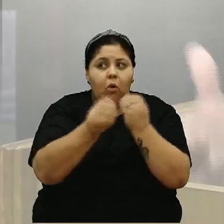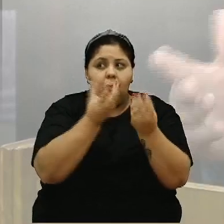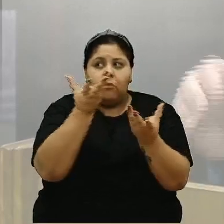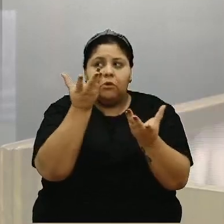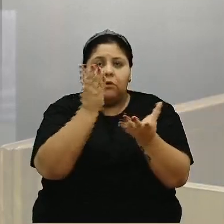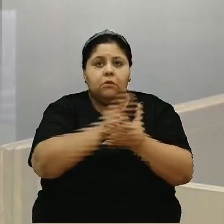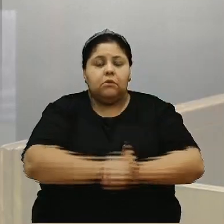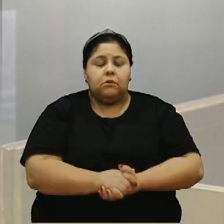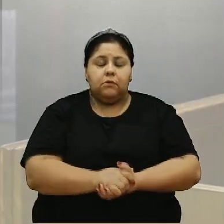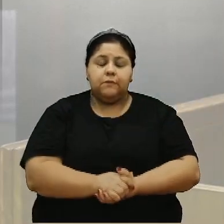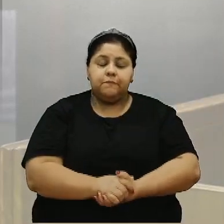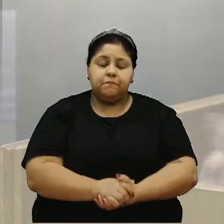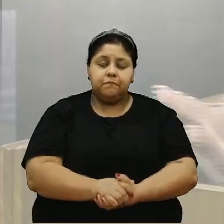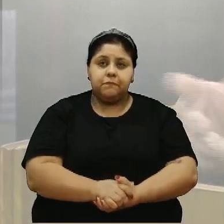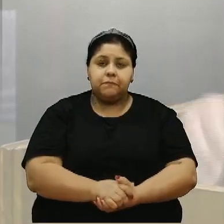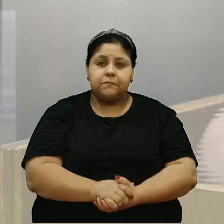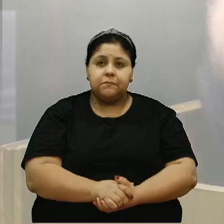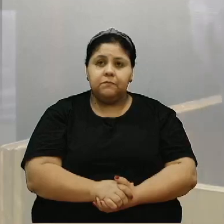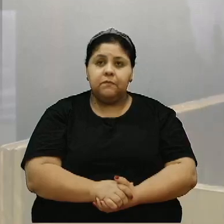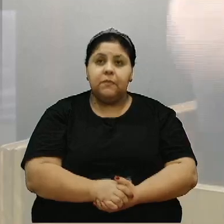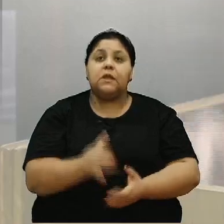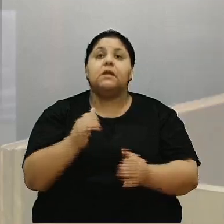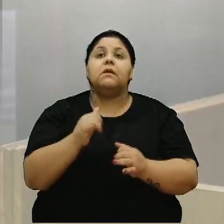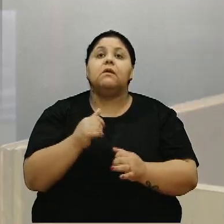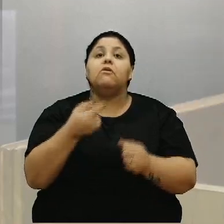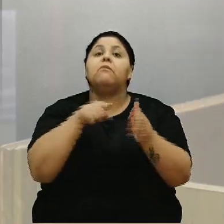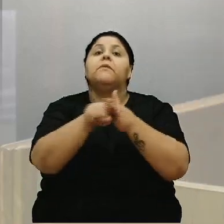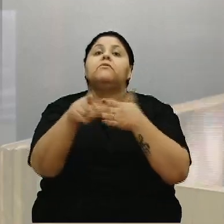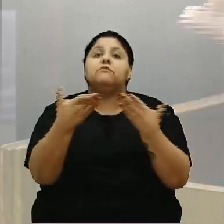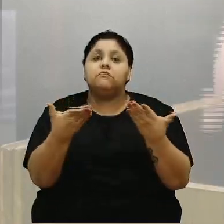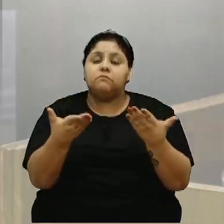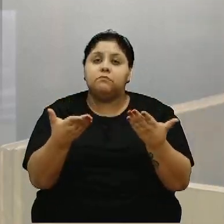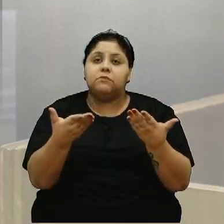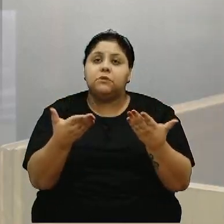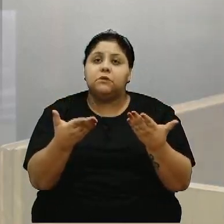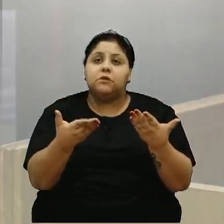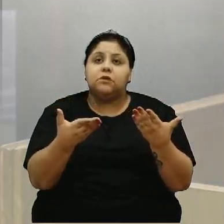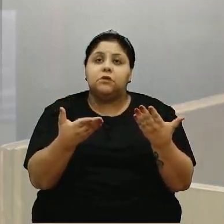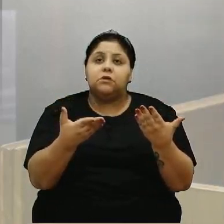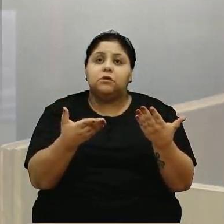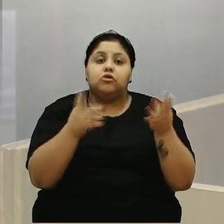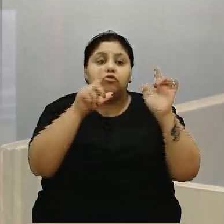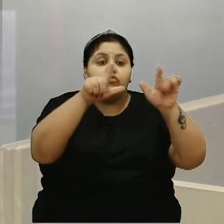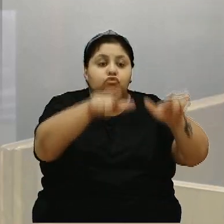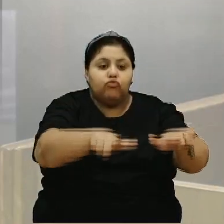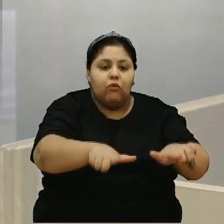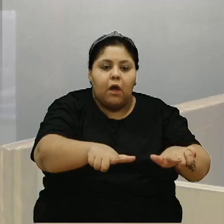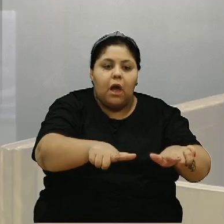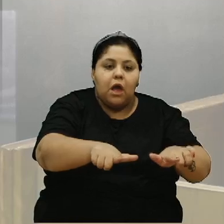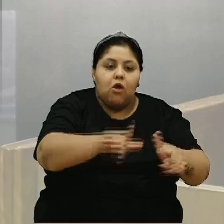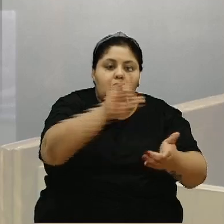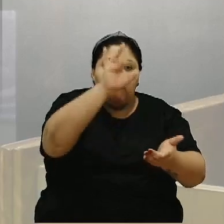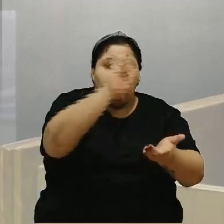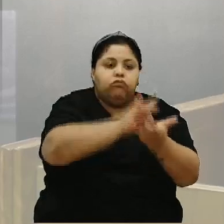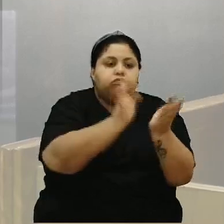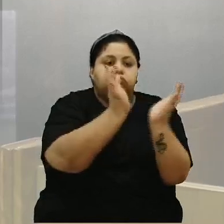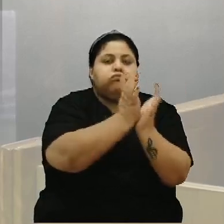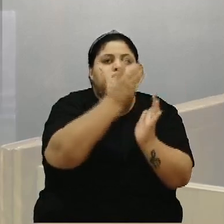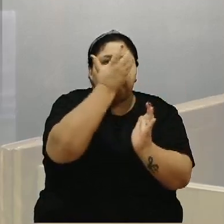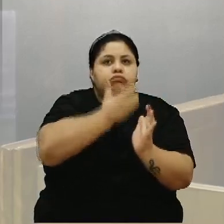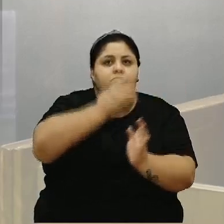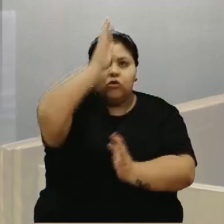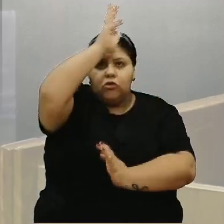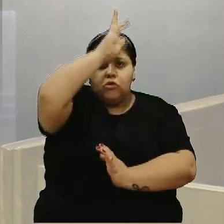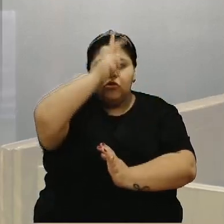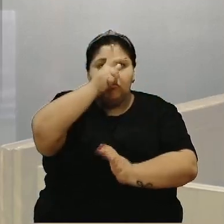E aí? E aí eu pergunto, e aí? Na terra dos hortifruti granjeiros, o frango e a carne